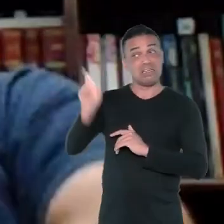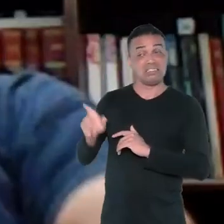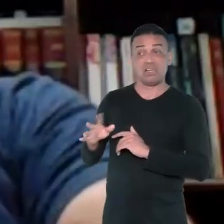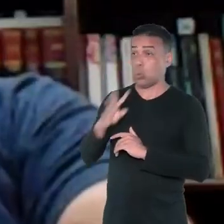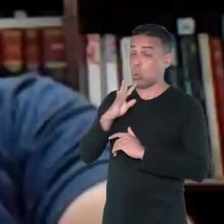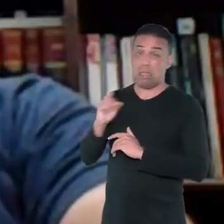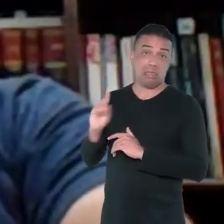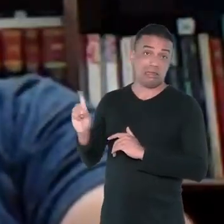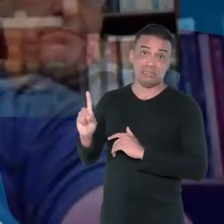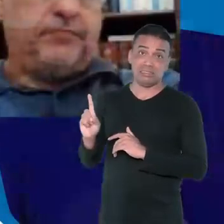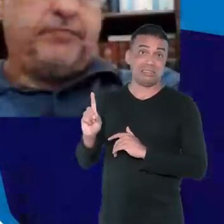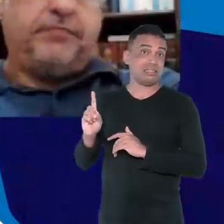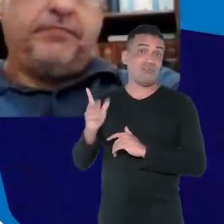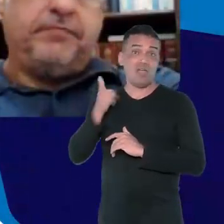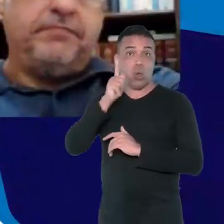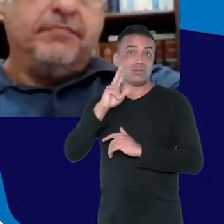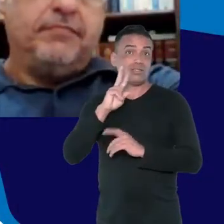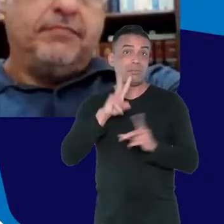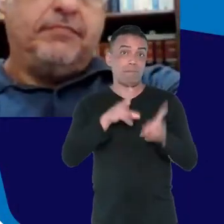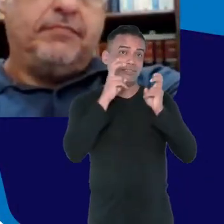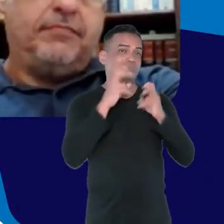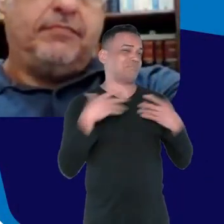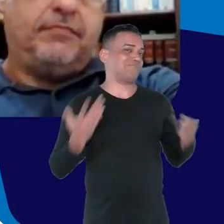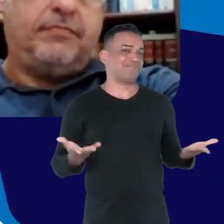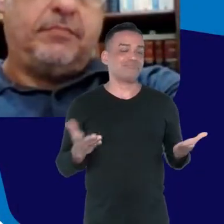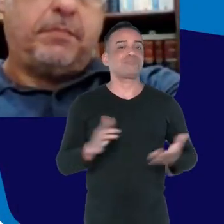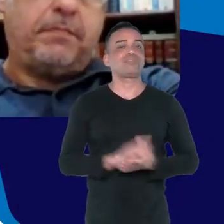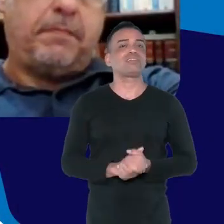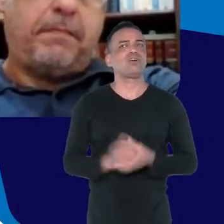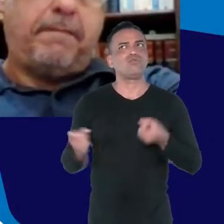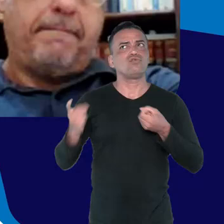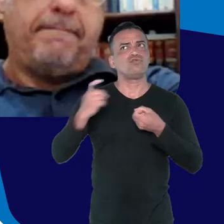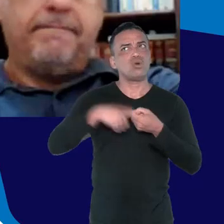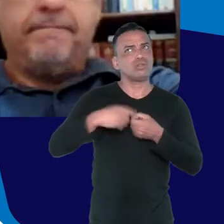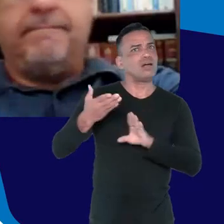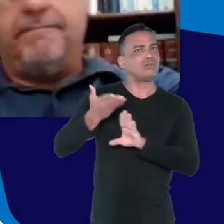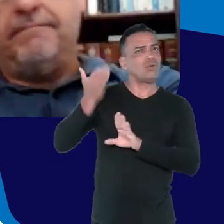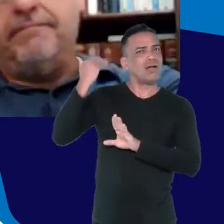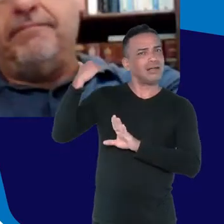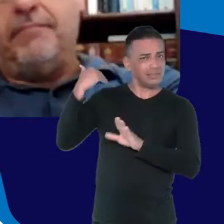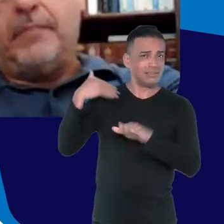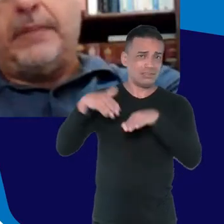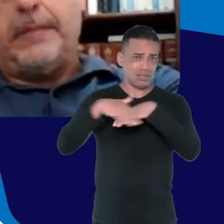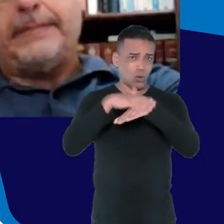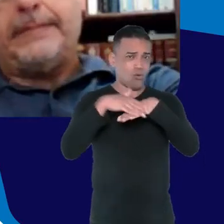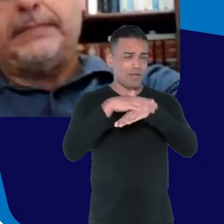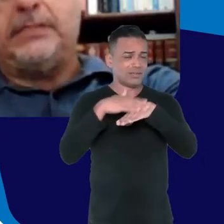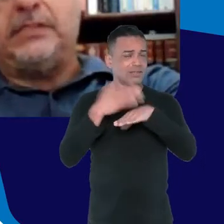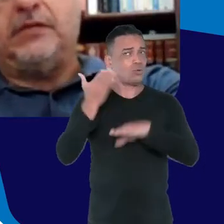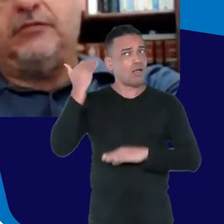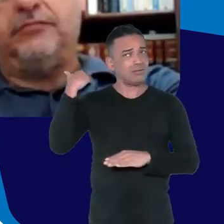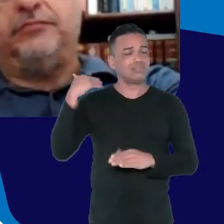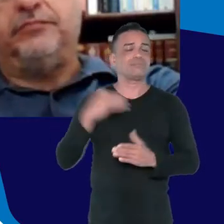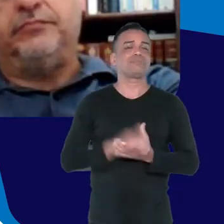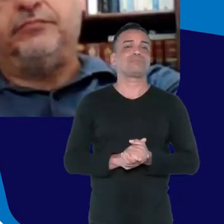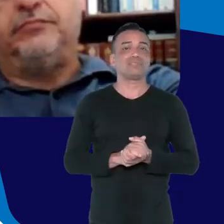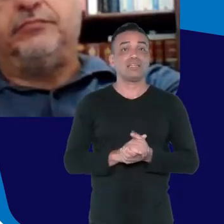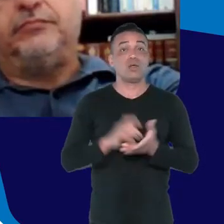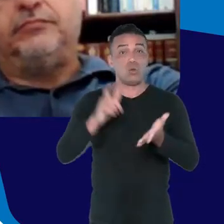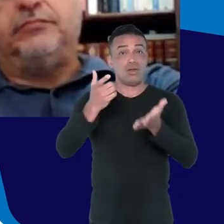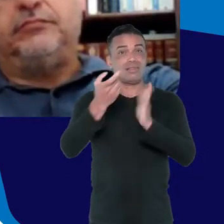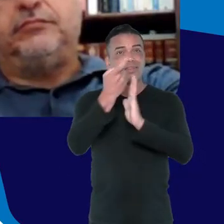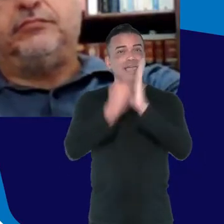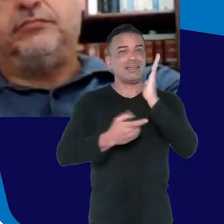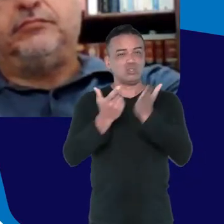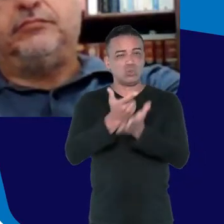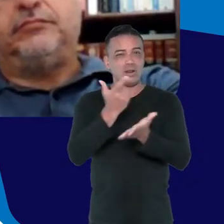não veria. sim. E voltando no que a gente estava conversando no início, esse romance ele me